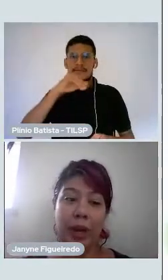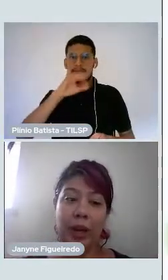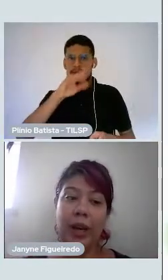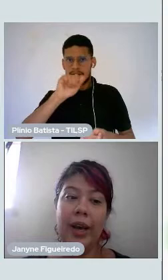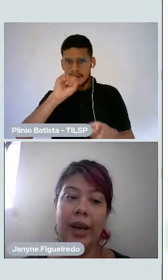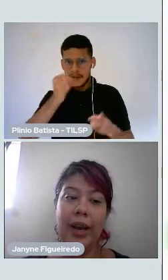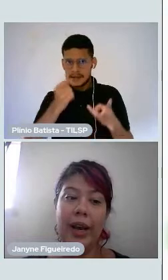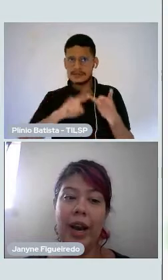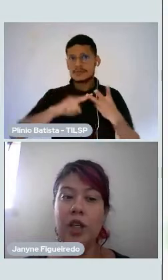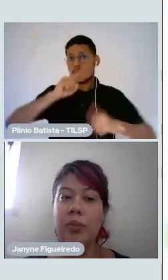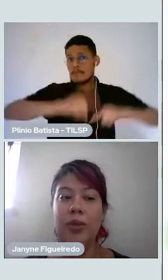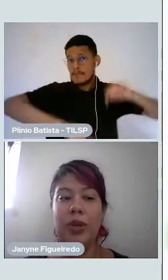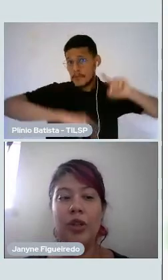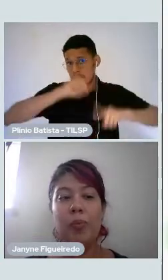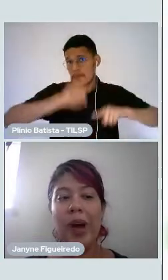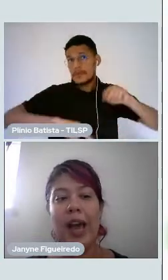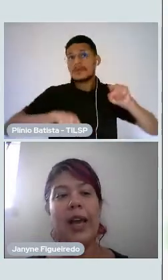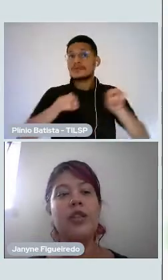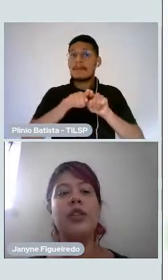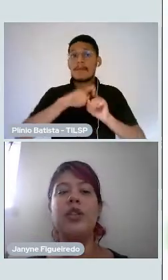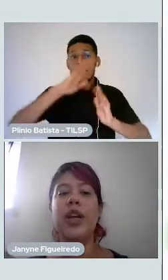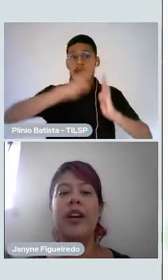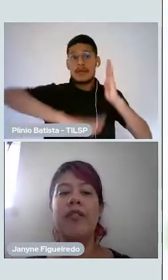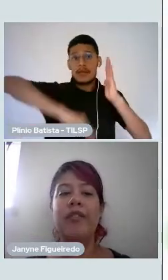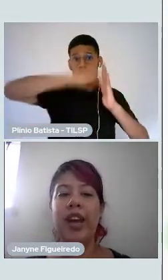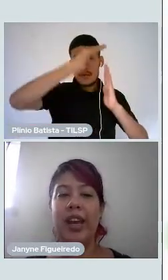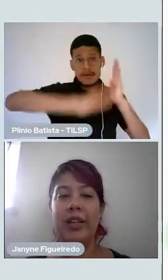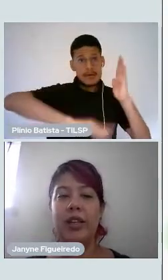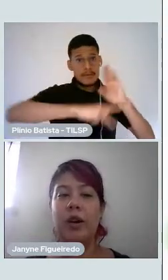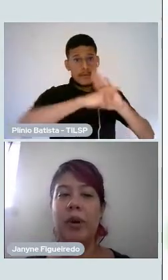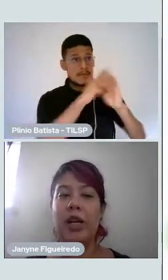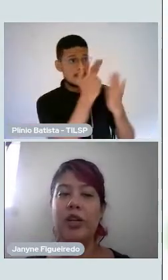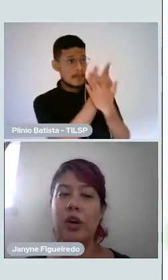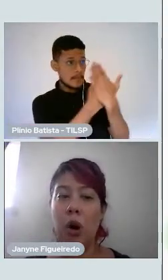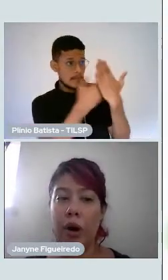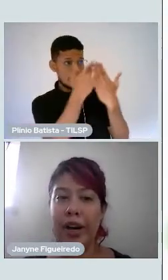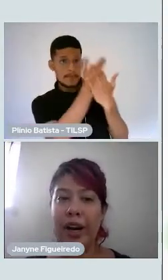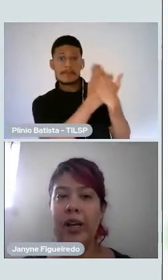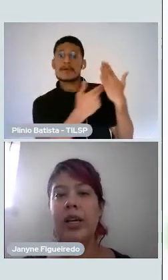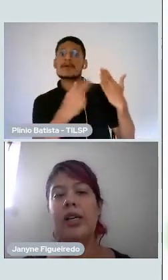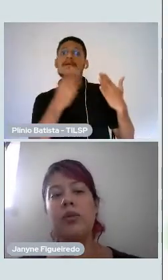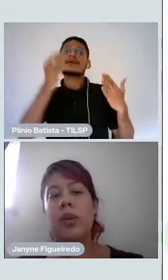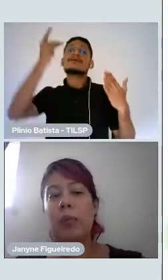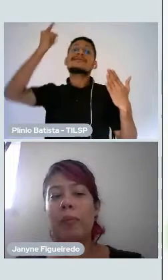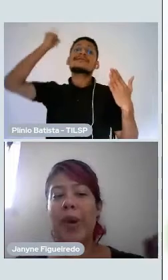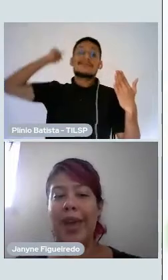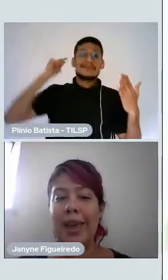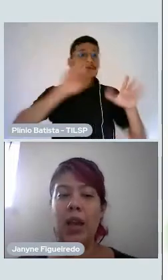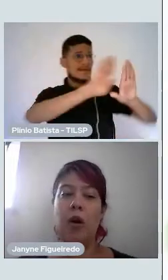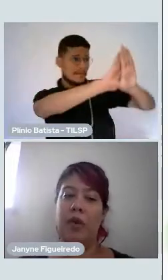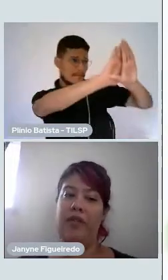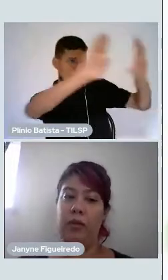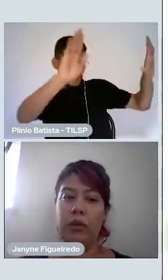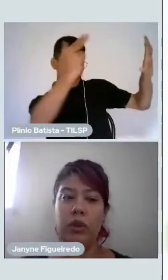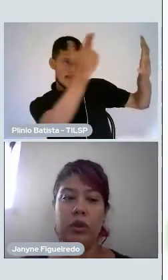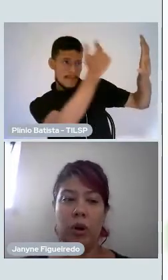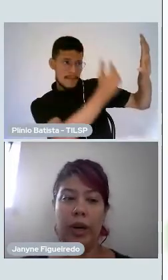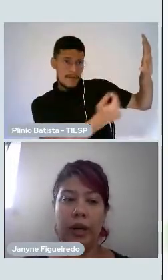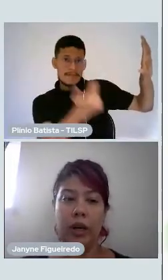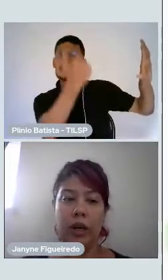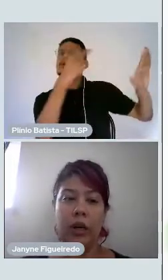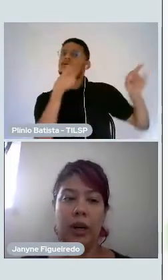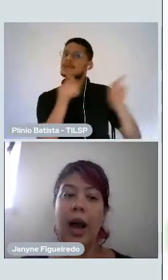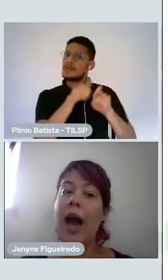exemplo, também as pinturas rupestres que eram feitas na pré-história, isso também é uma